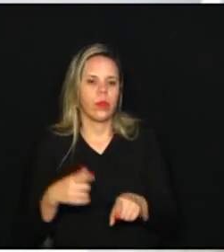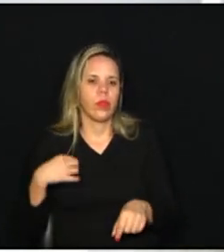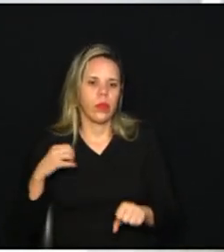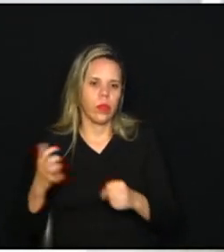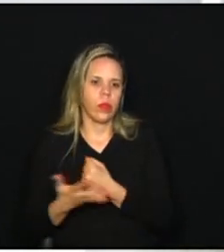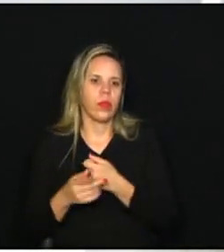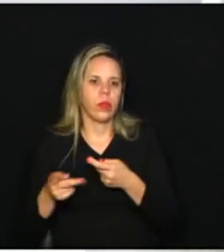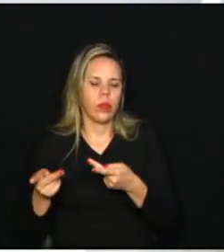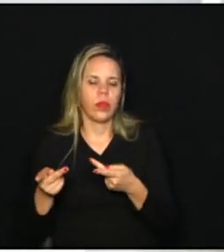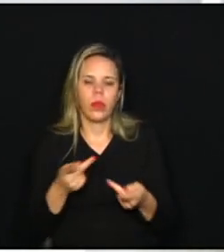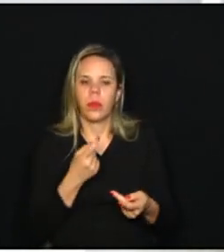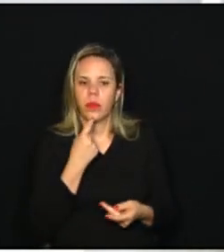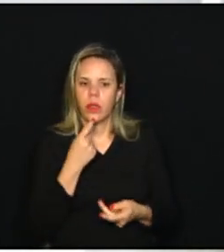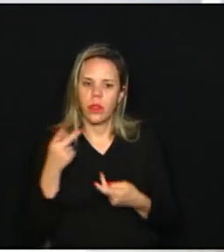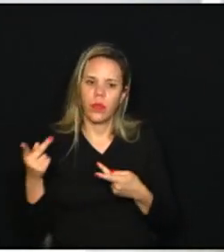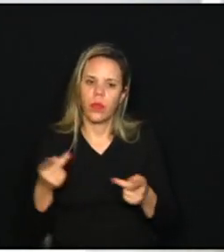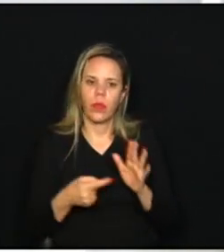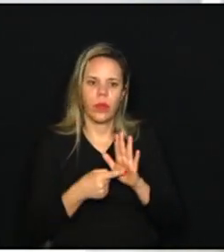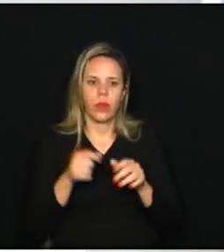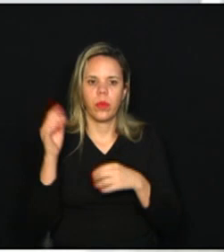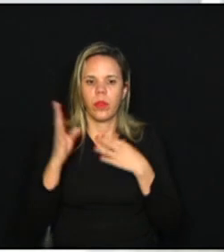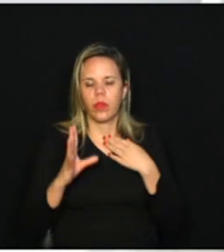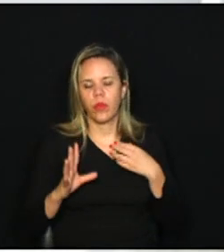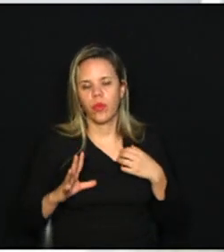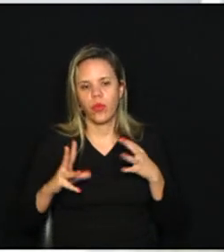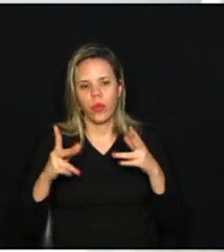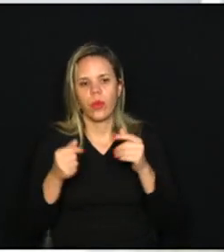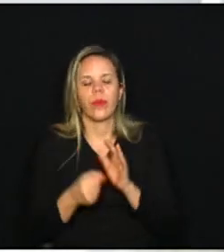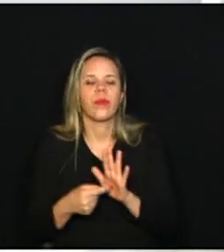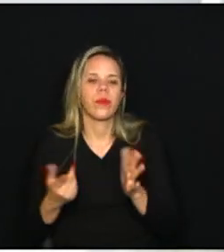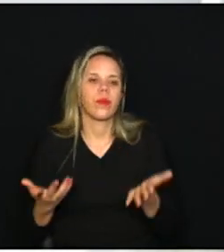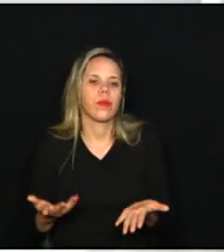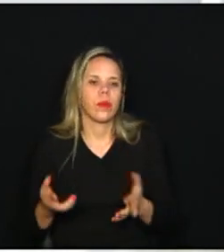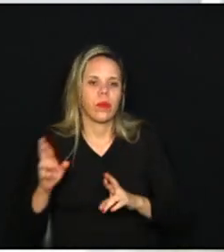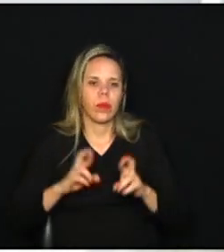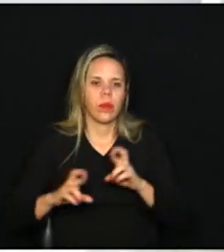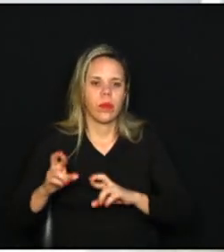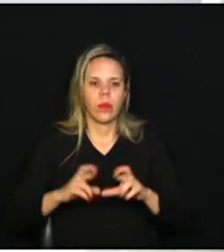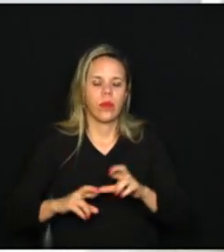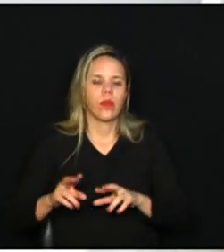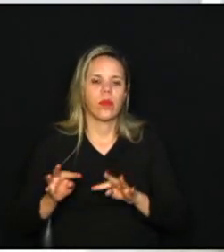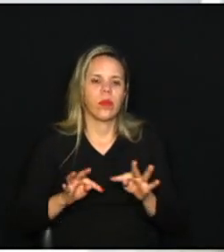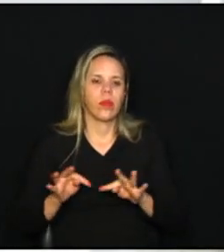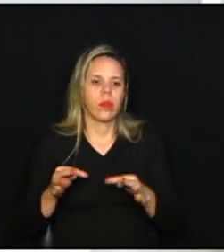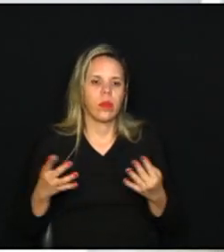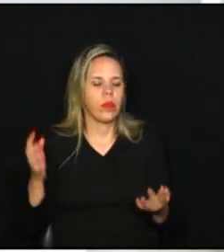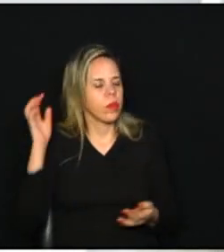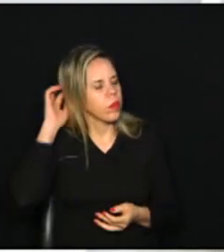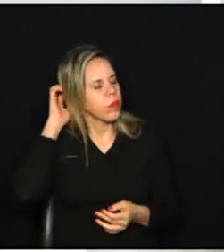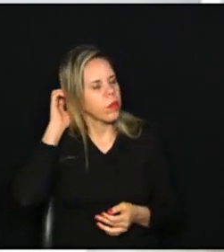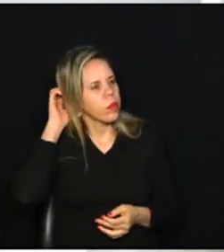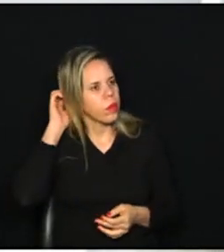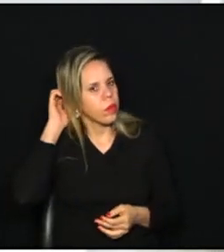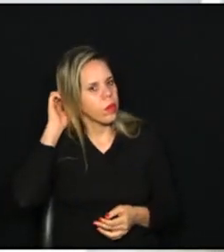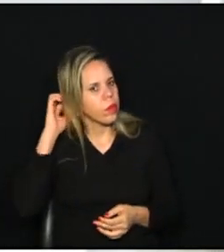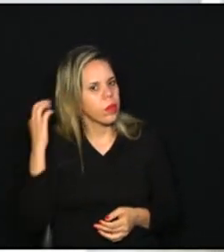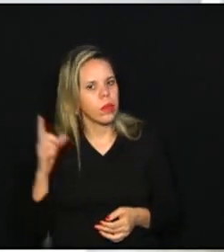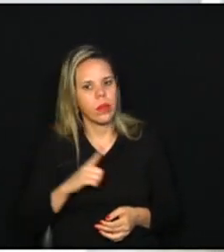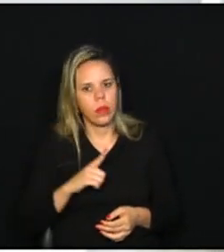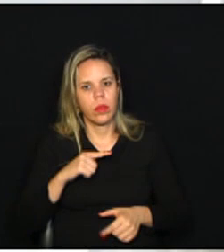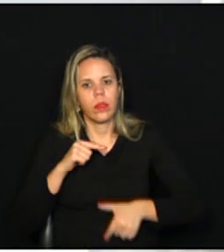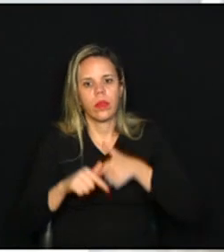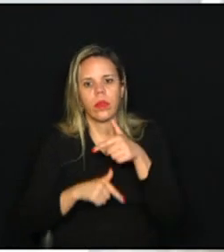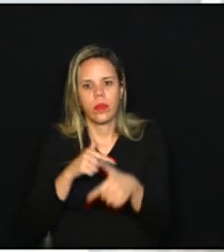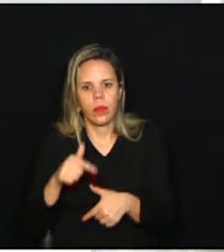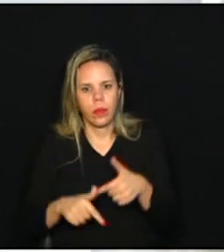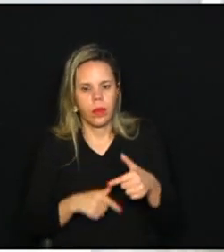para falar desses indicadores para o Brasil inteiro, indicadores de monitoramento precoce, e a gente tem trabalhado